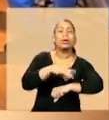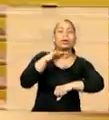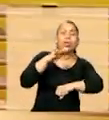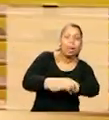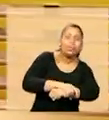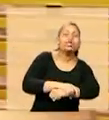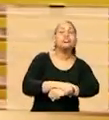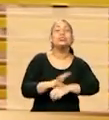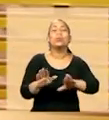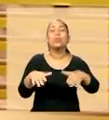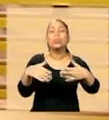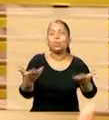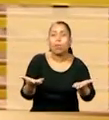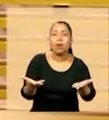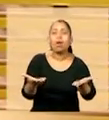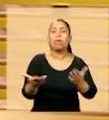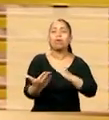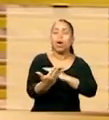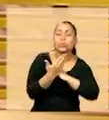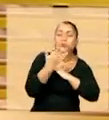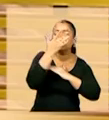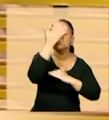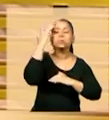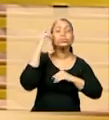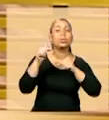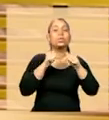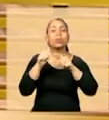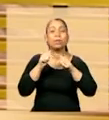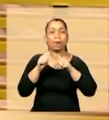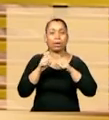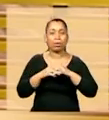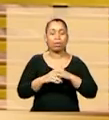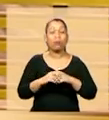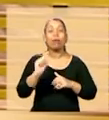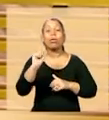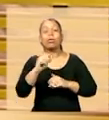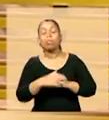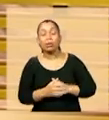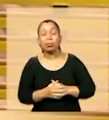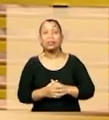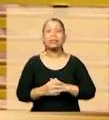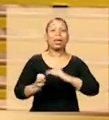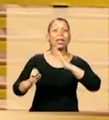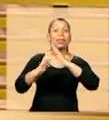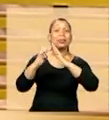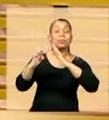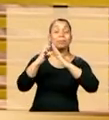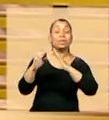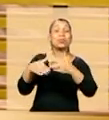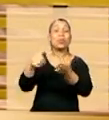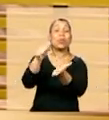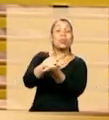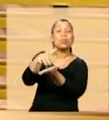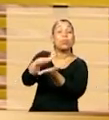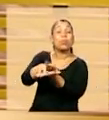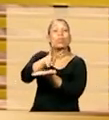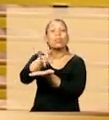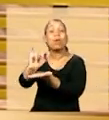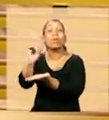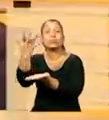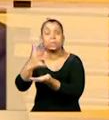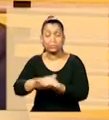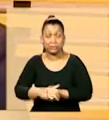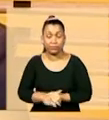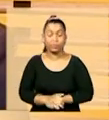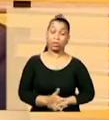efetiva comunicação, esse registro? Que tipo de amparo isso dá para o trabalhador? E quais penalidades a empresa pode sofrer se ela não fizer essa correta